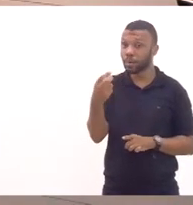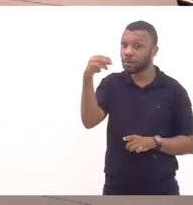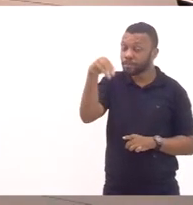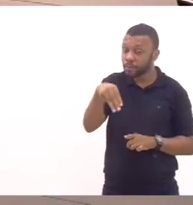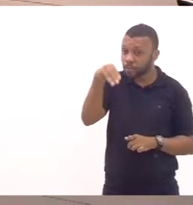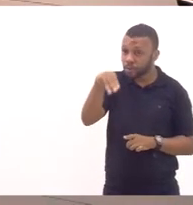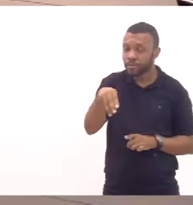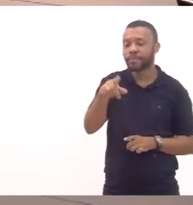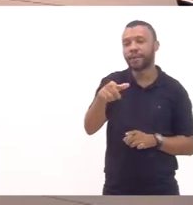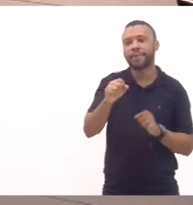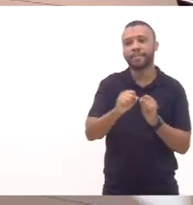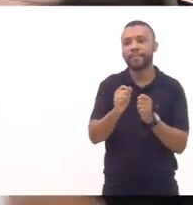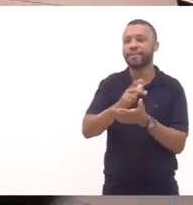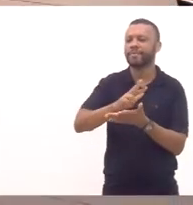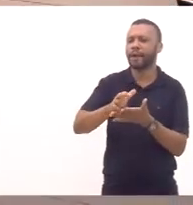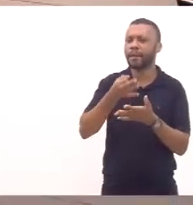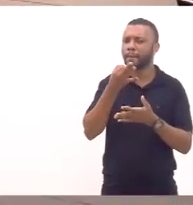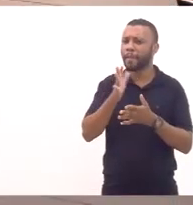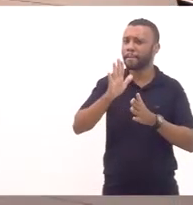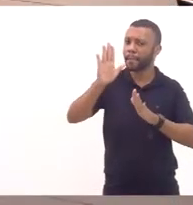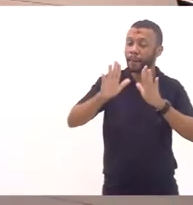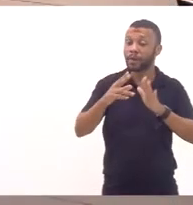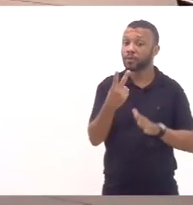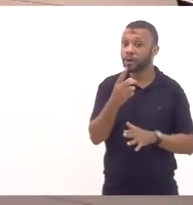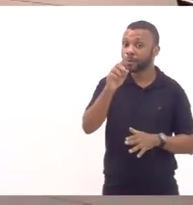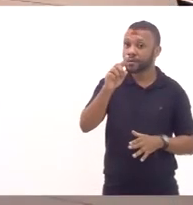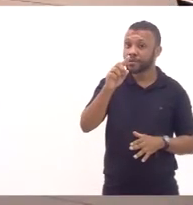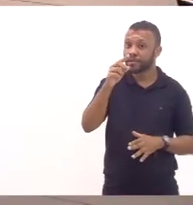você fez várias intervenções. 2 minutos e meio.